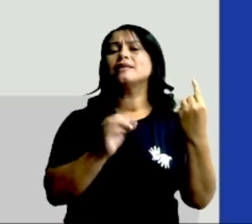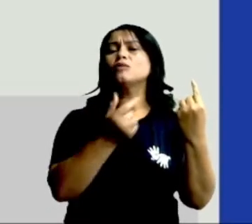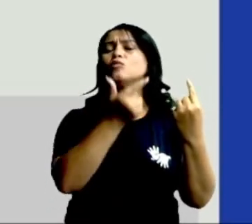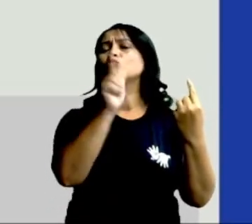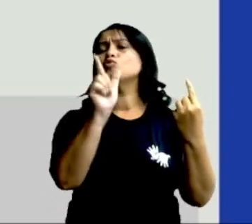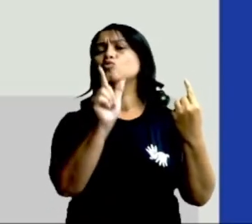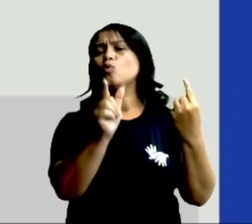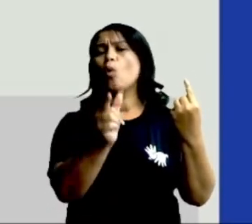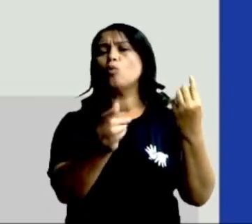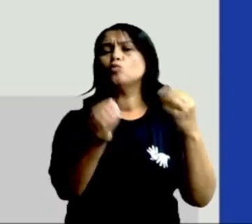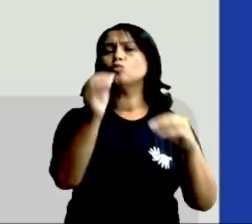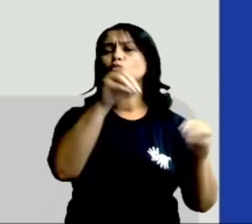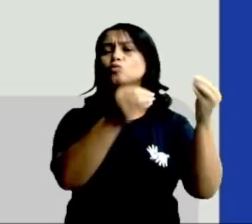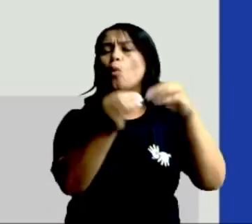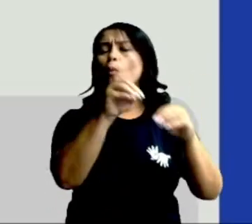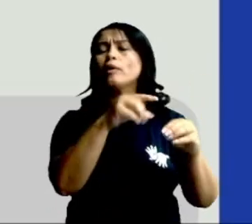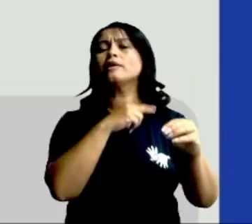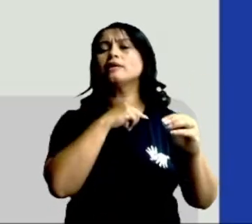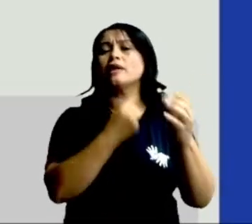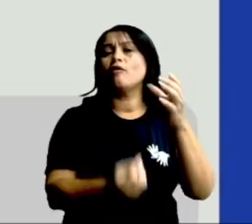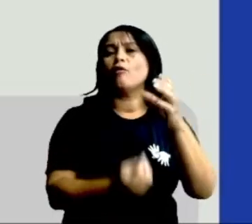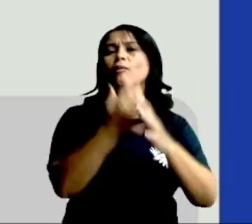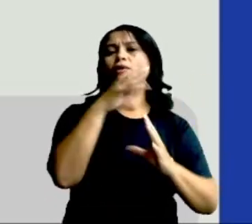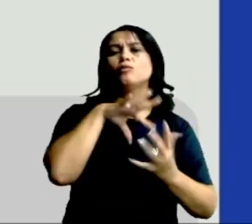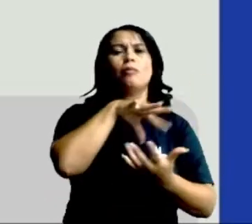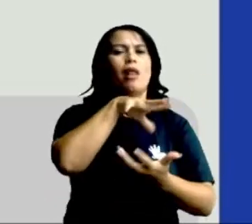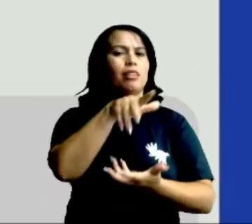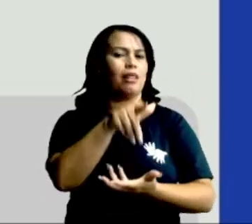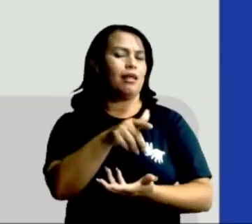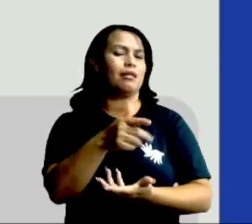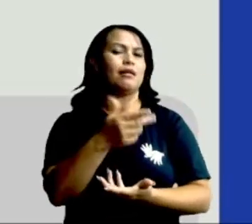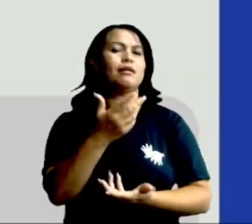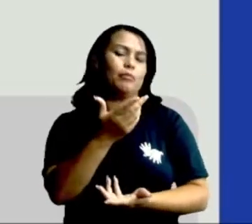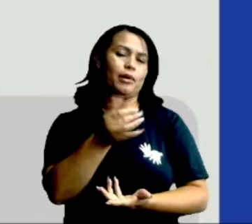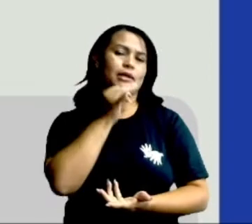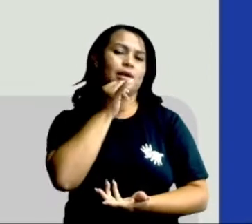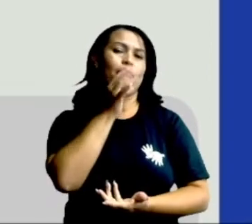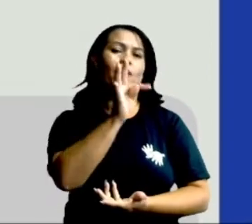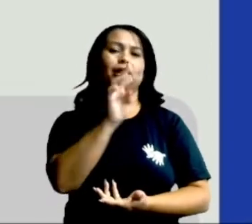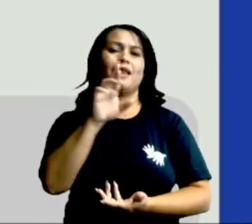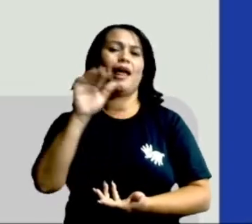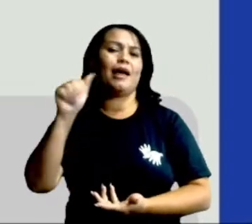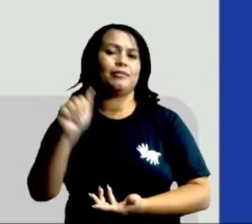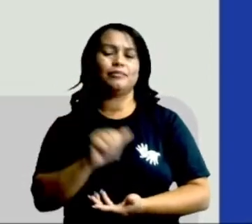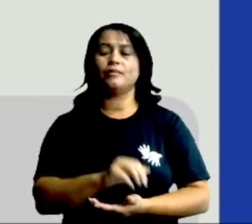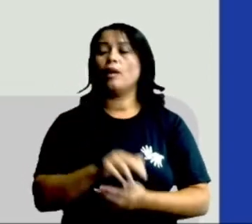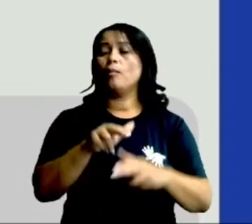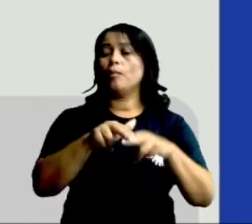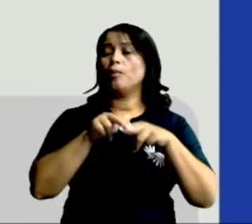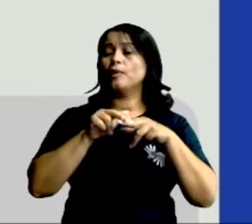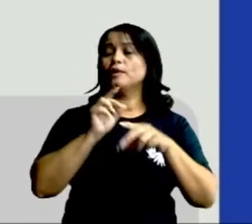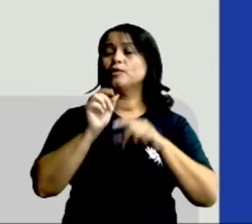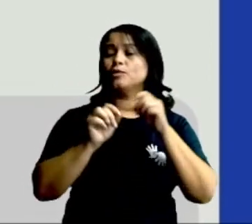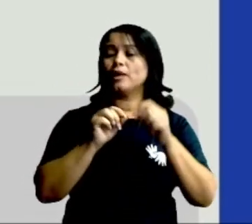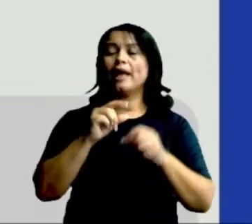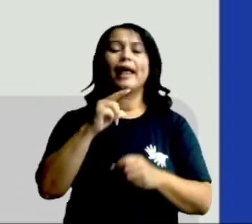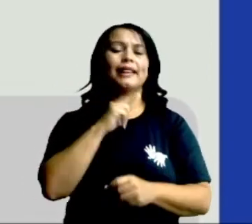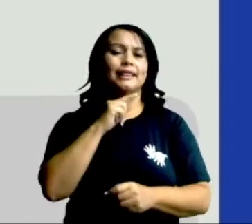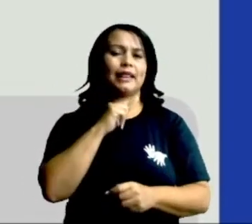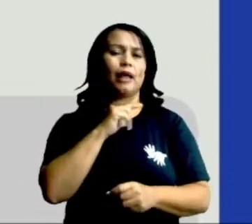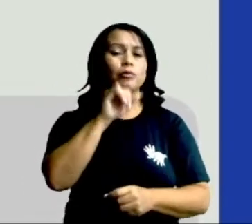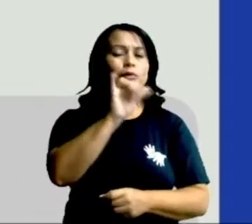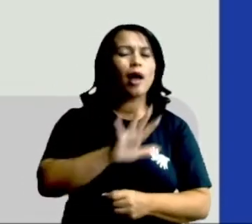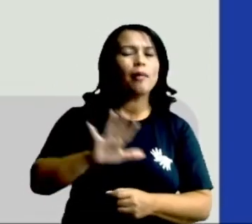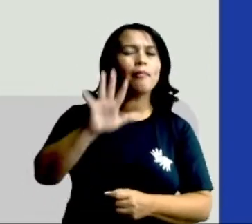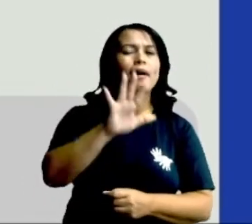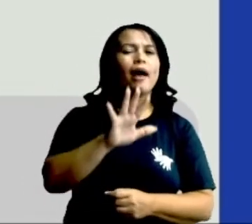outros componentes, né, que formam o nosso planeta, como por exemplo a Terra, certo? Portanto, a gente consegue ver nessa imagem